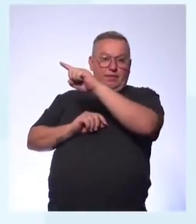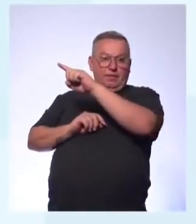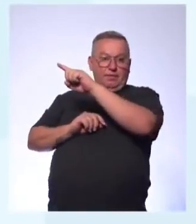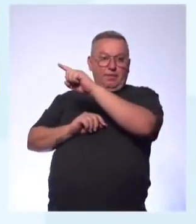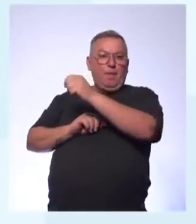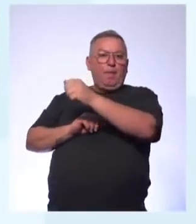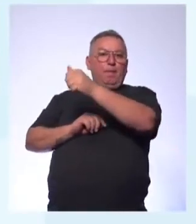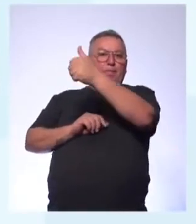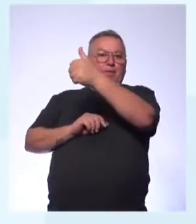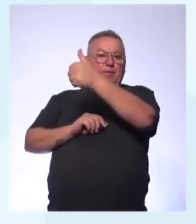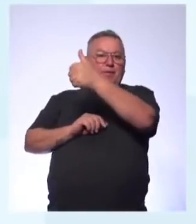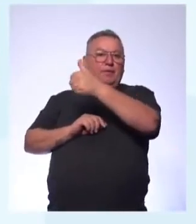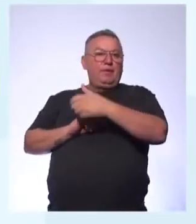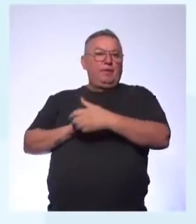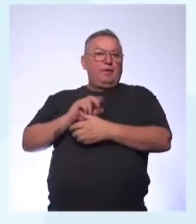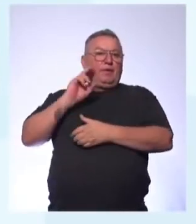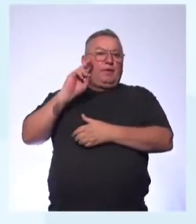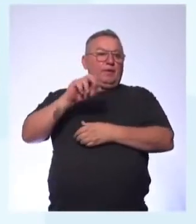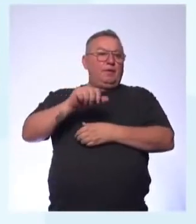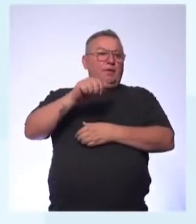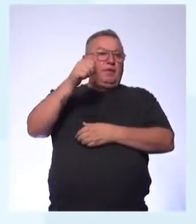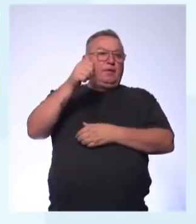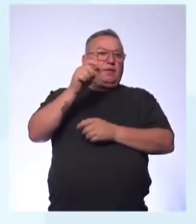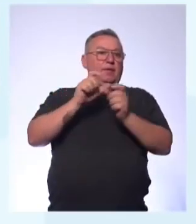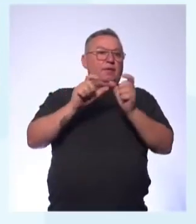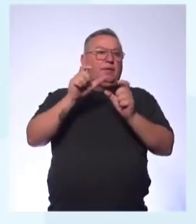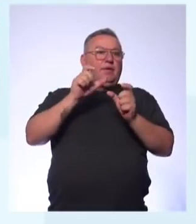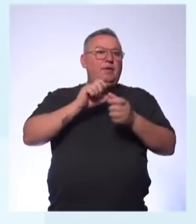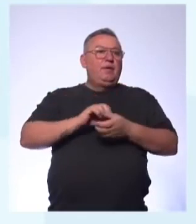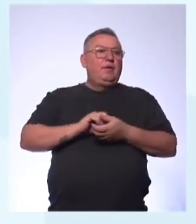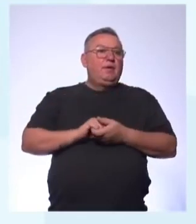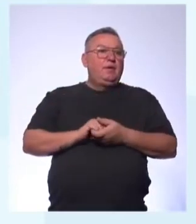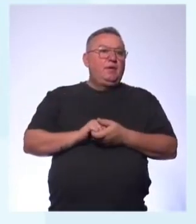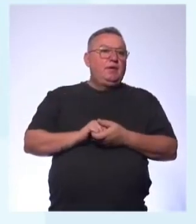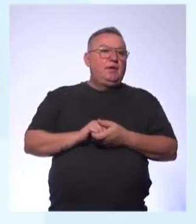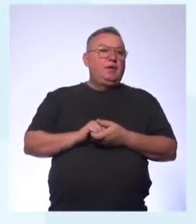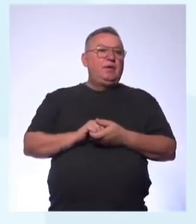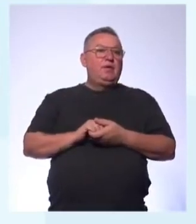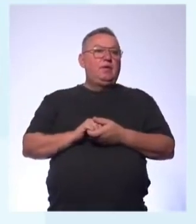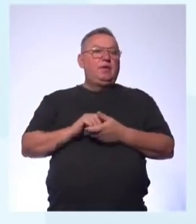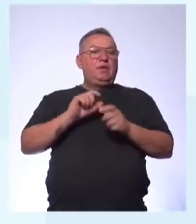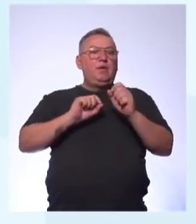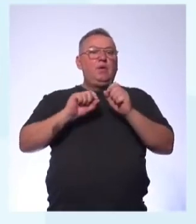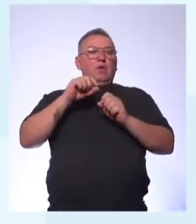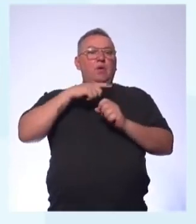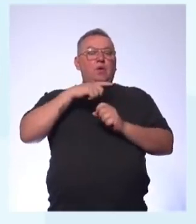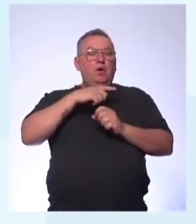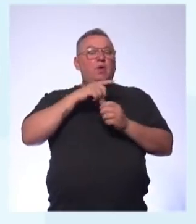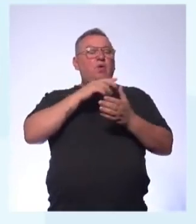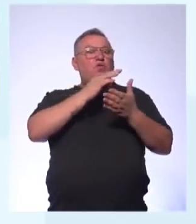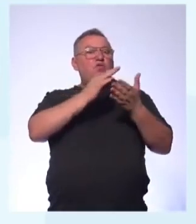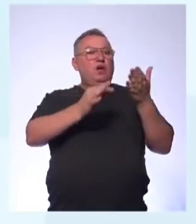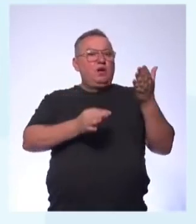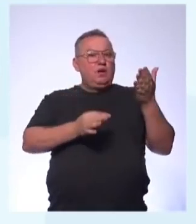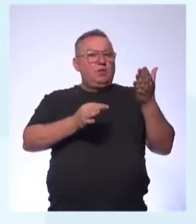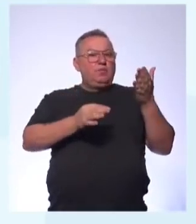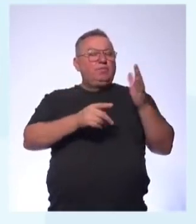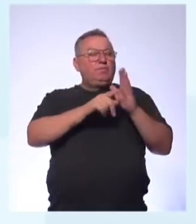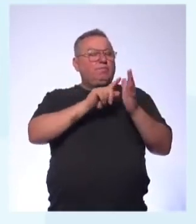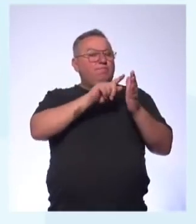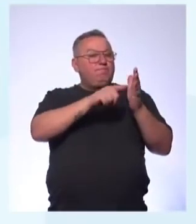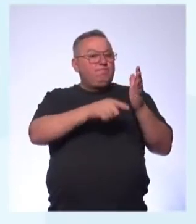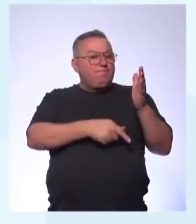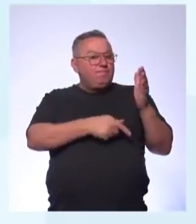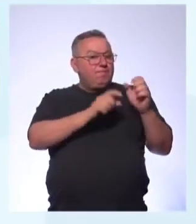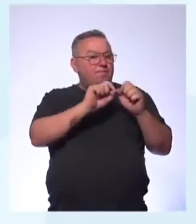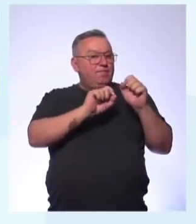olharem lá na fonte, a primeira palavra que tem ali é comic strip. Ali é o gênero do texto. E era só eu